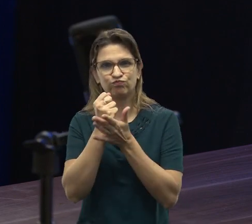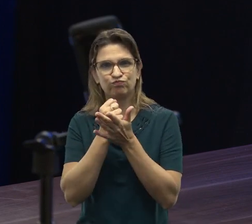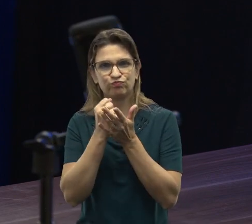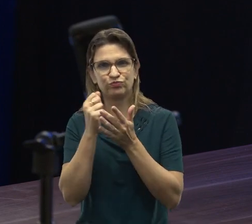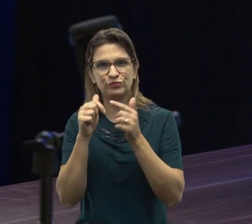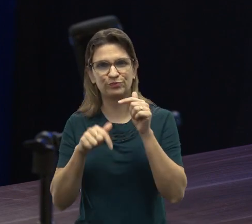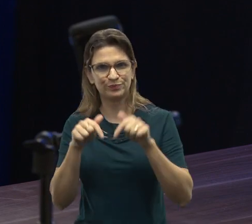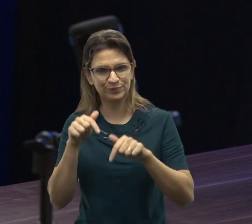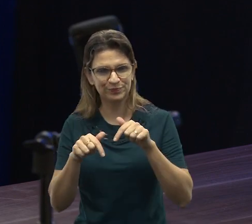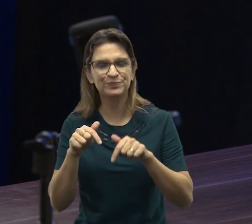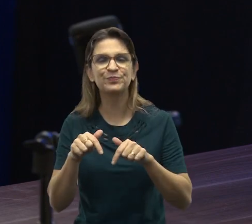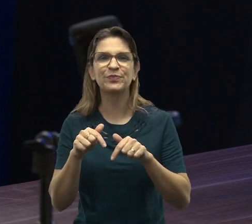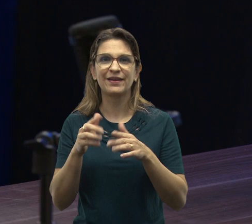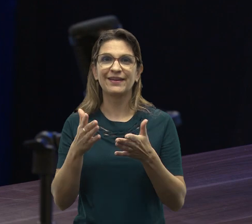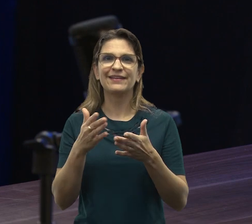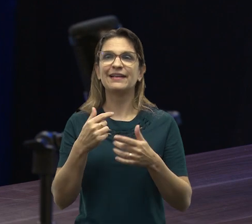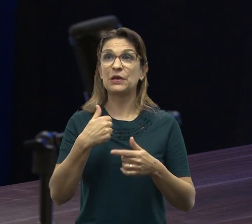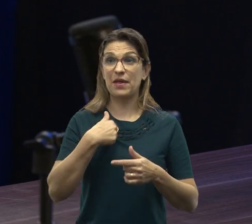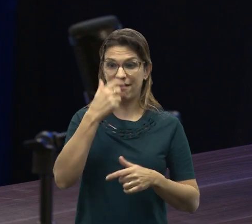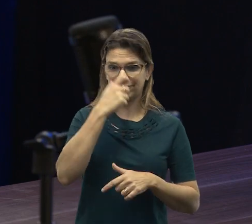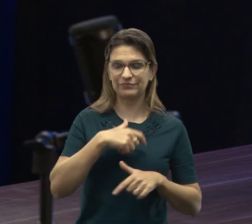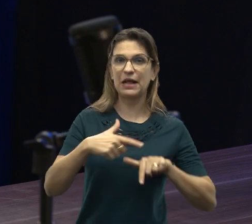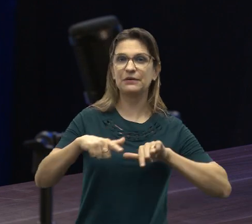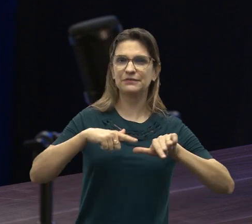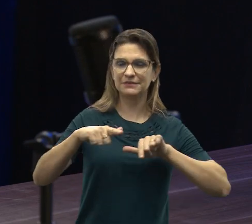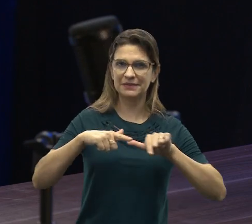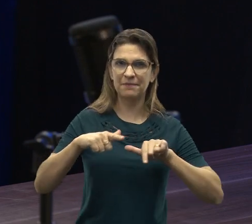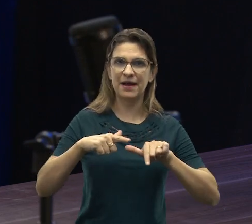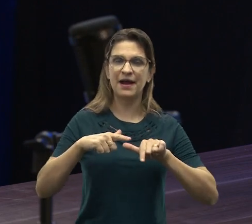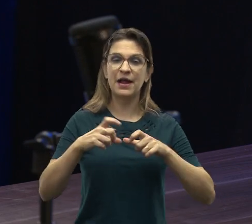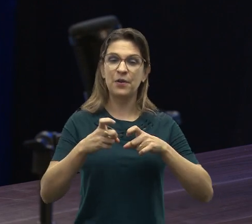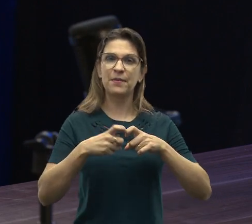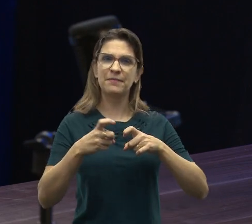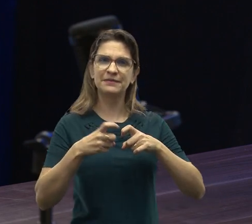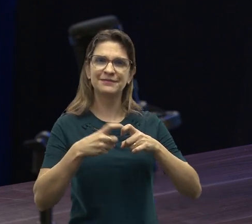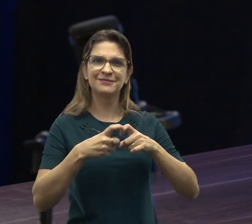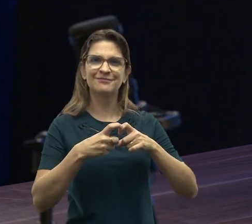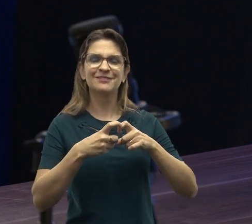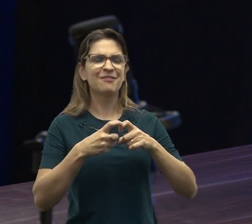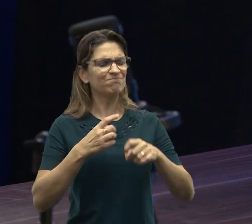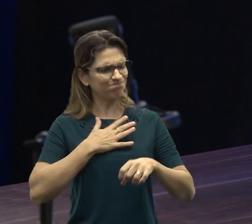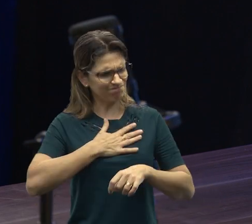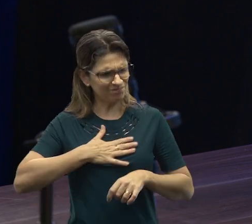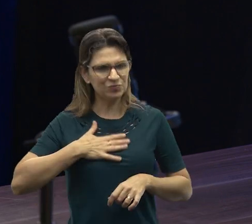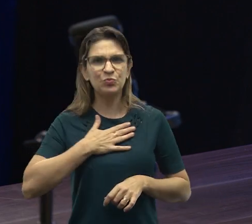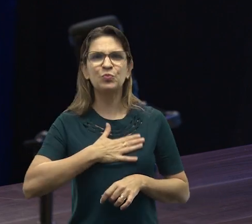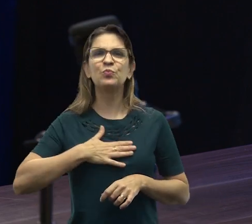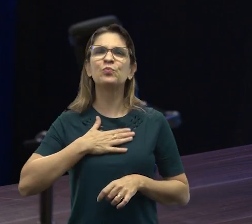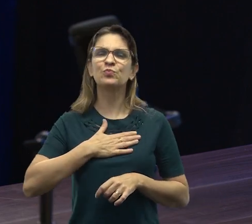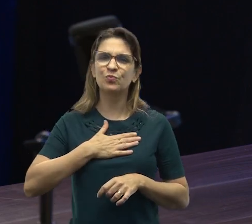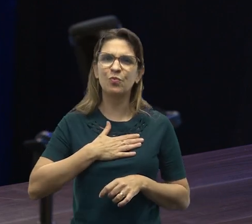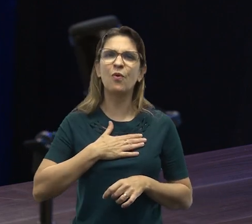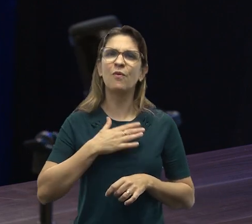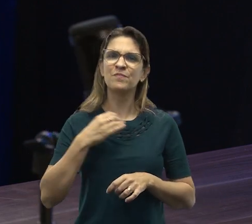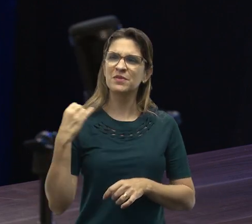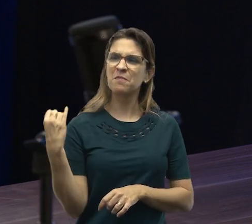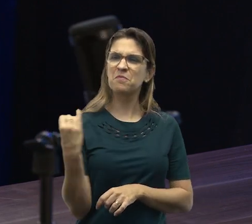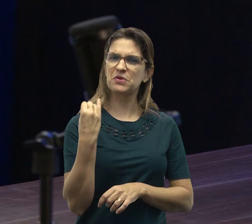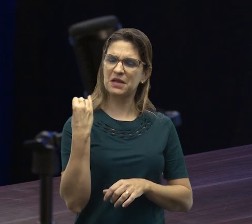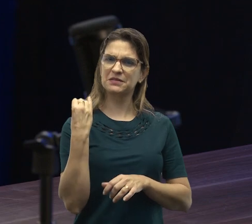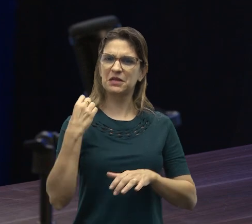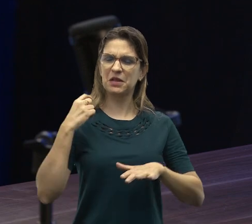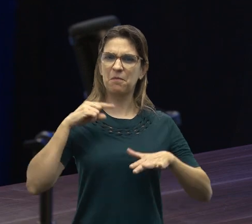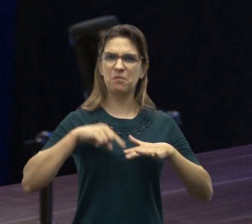não exerço a homeopatia, mas realmente foi uma medicina que me encantou muito, pela globalidade, pela integralidade